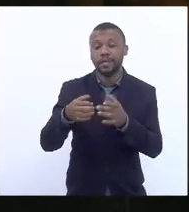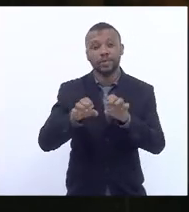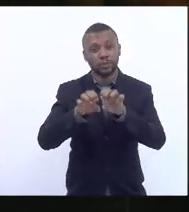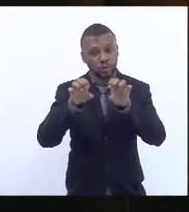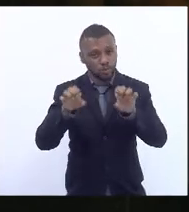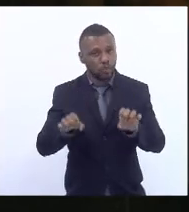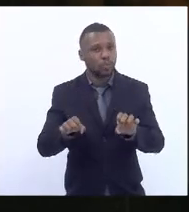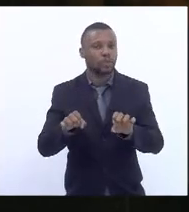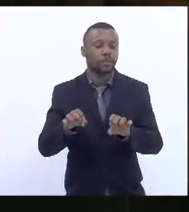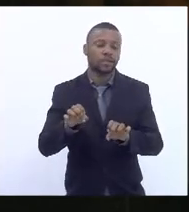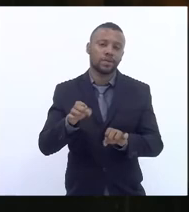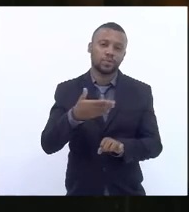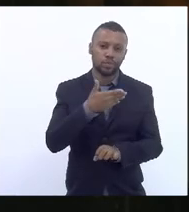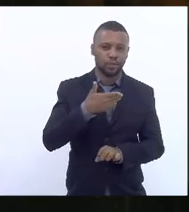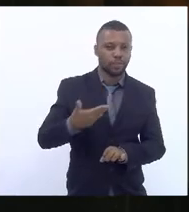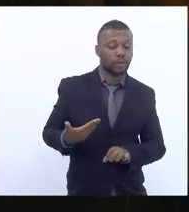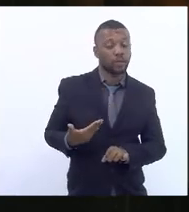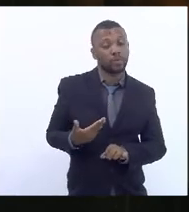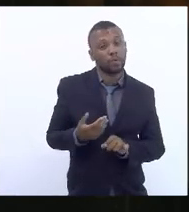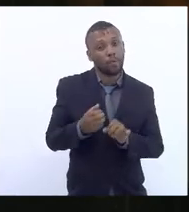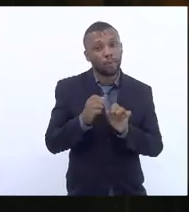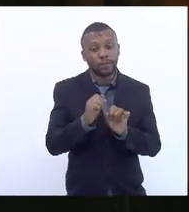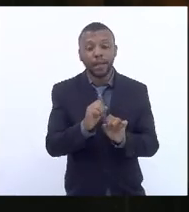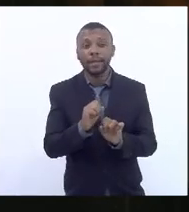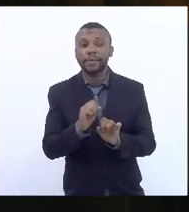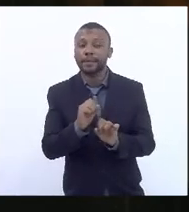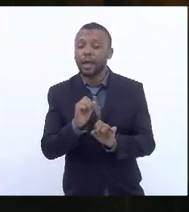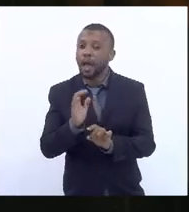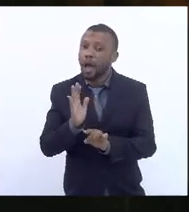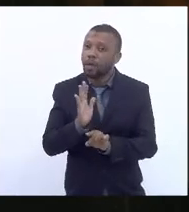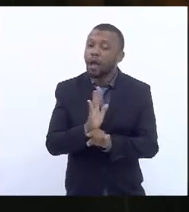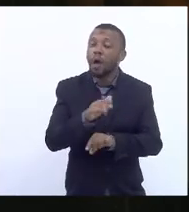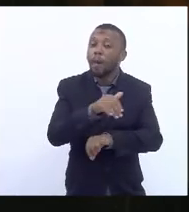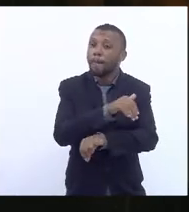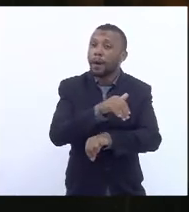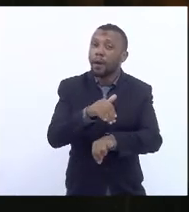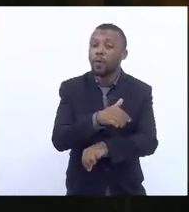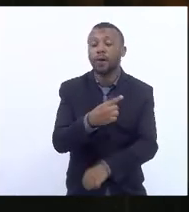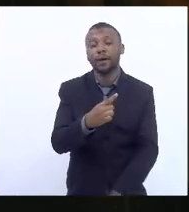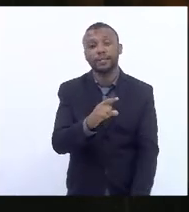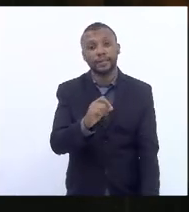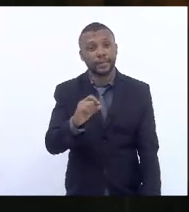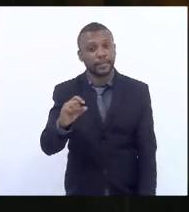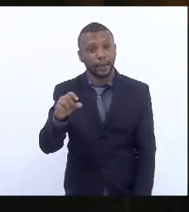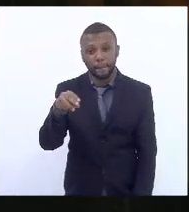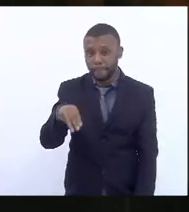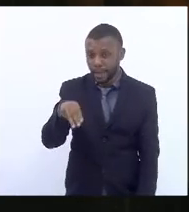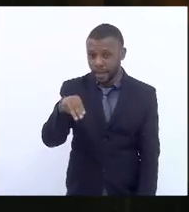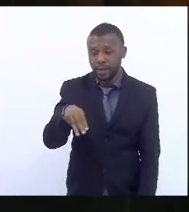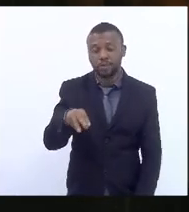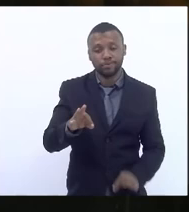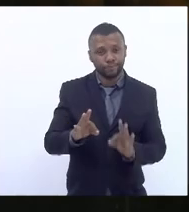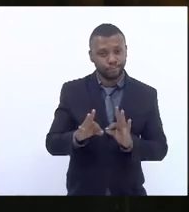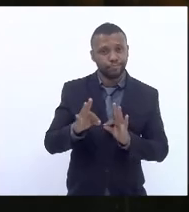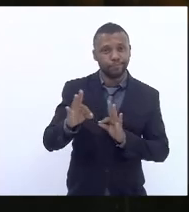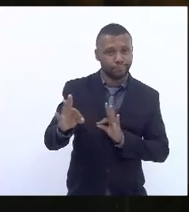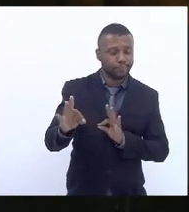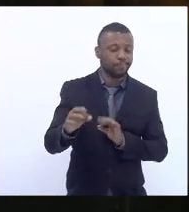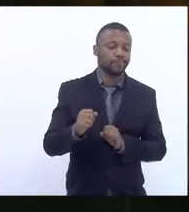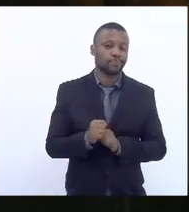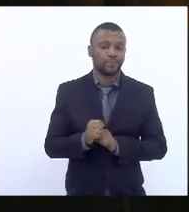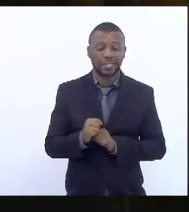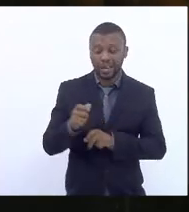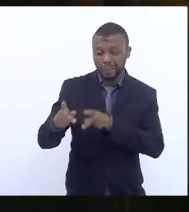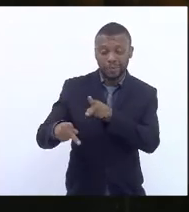pudesse contemplar uma rua de 100 metros Rua essa que a população sairia pisando na